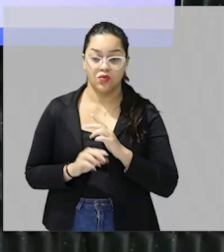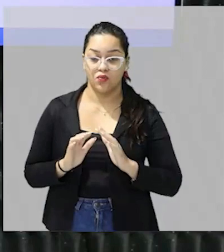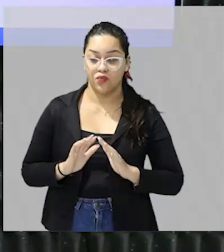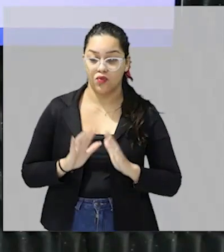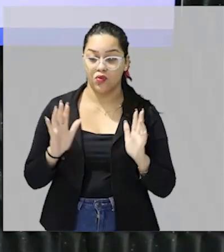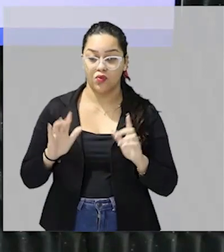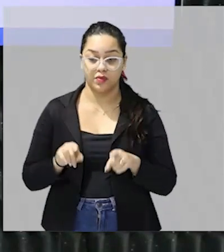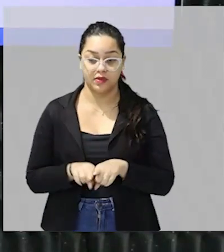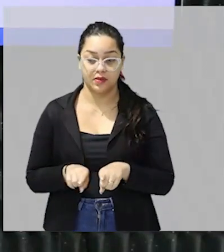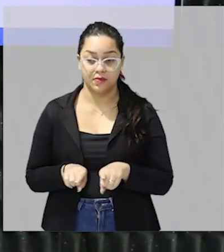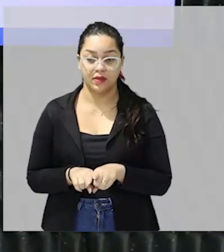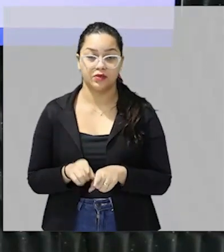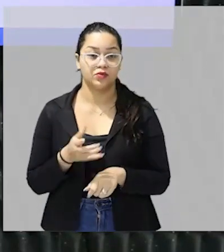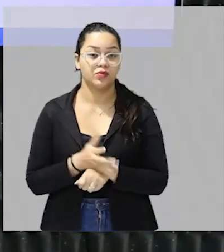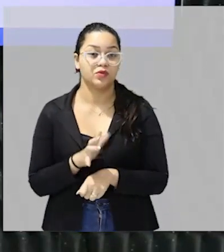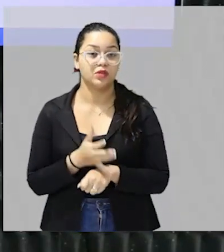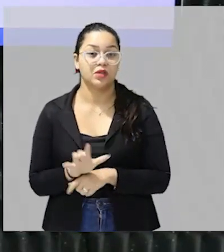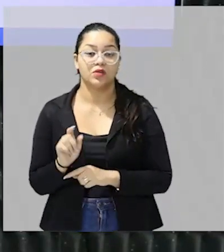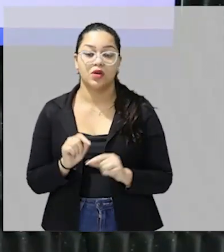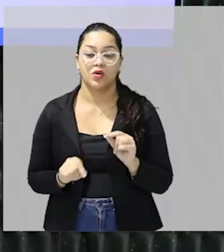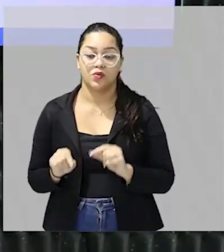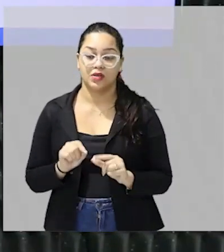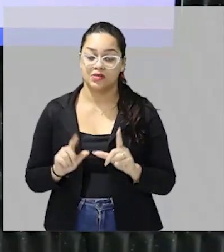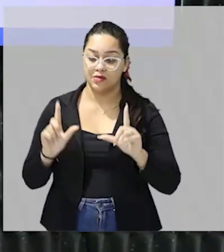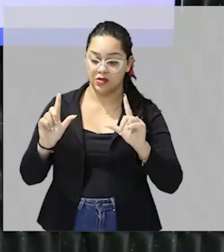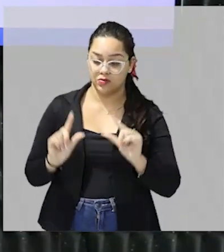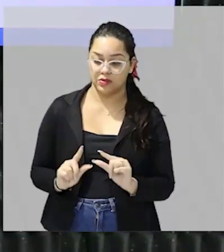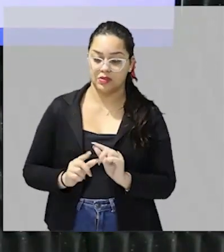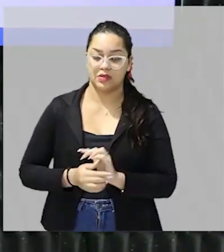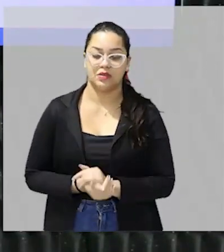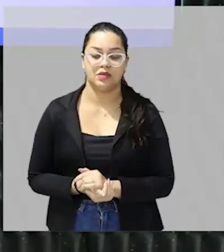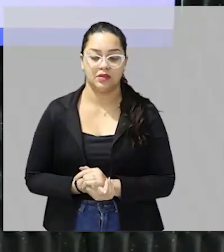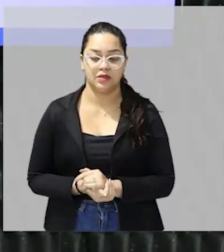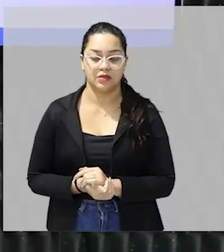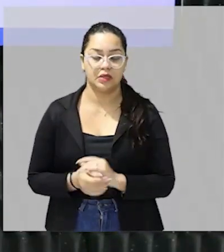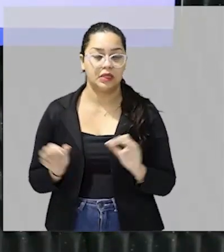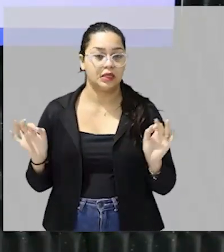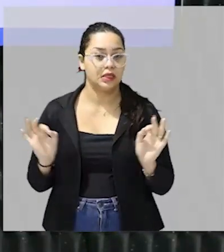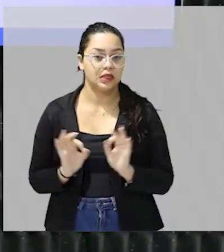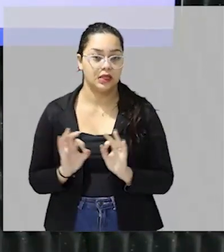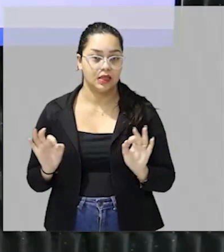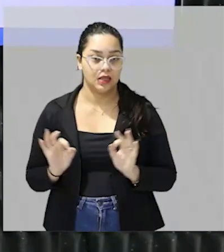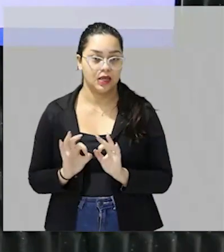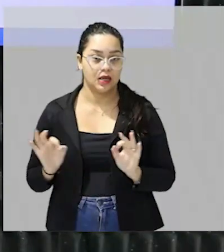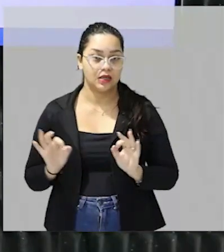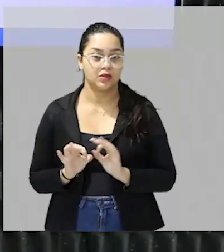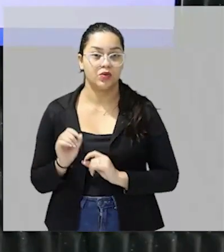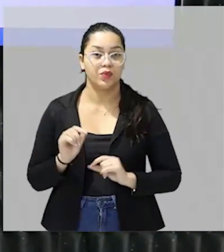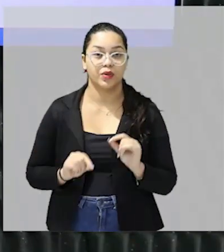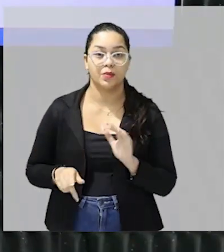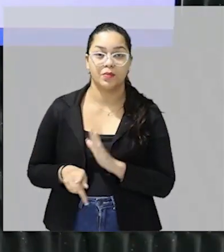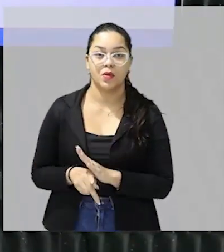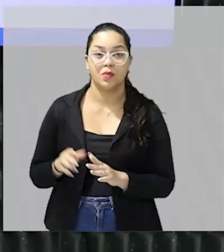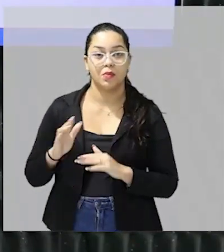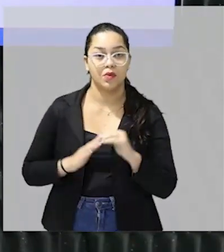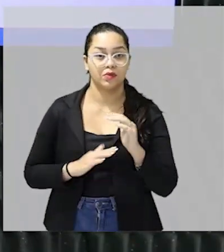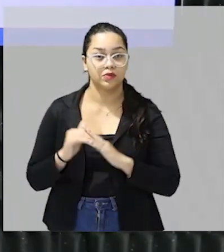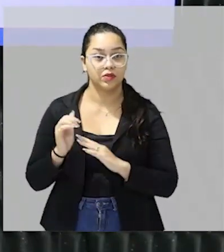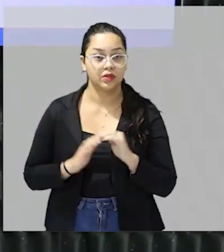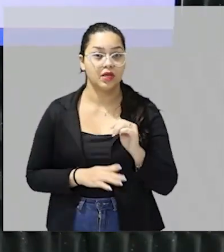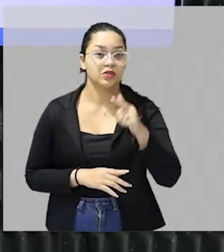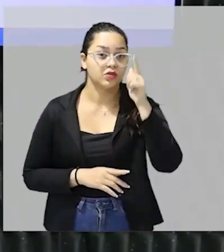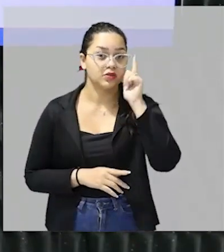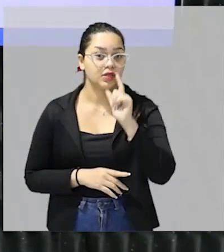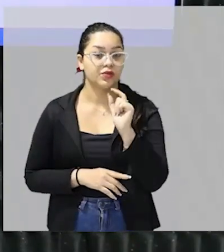volume, as intensidades do treino são o quê? São reduzidas. Nenhum atleta, mesmo atletas profissionais,